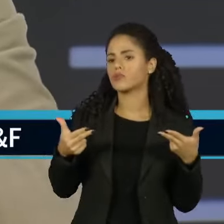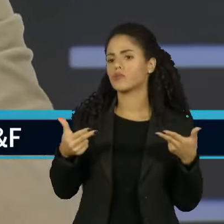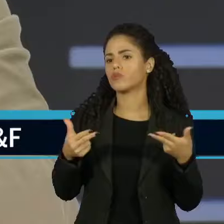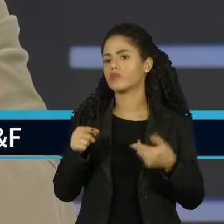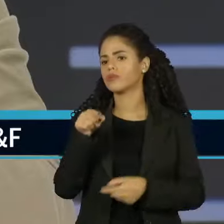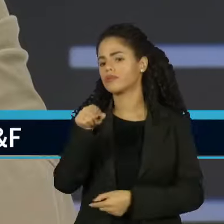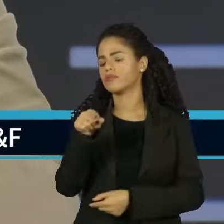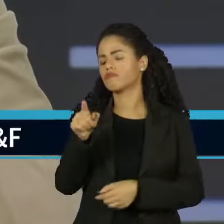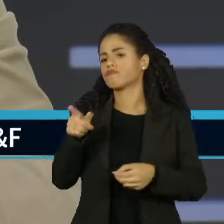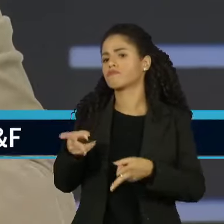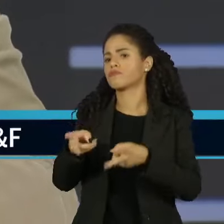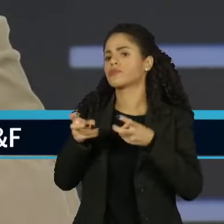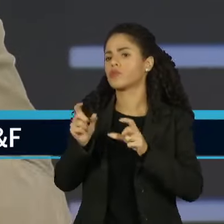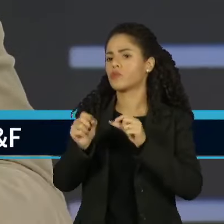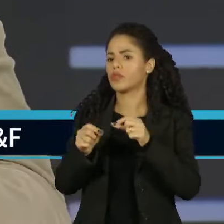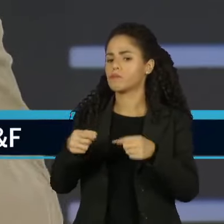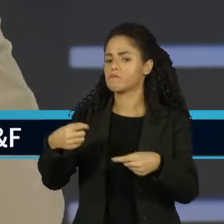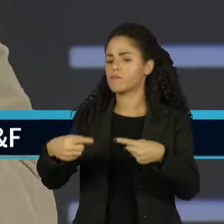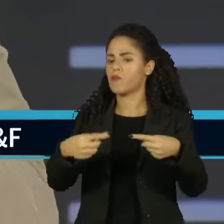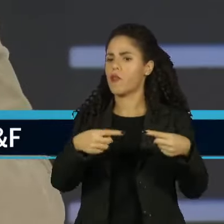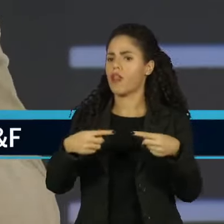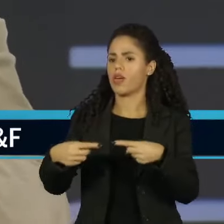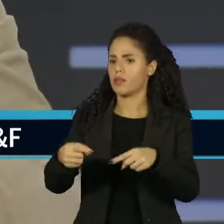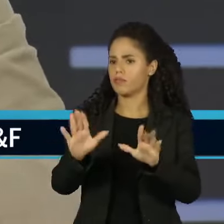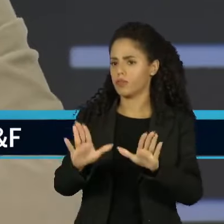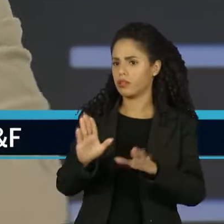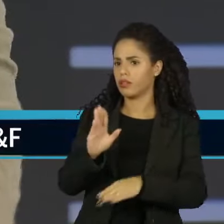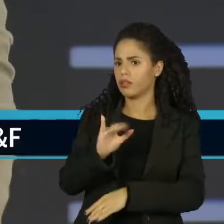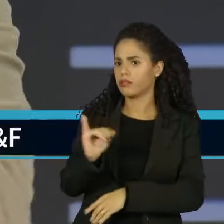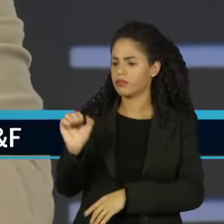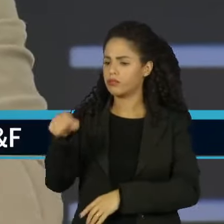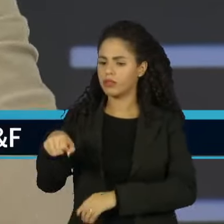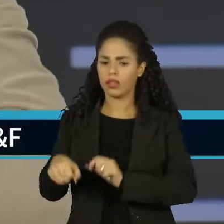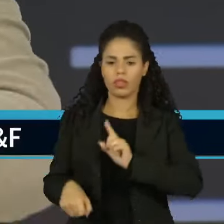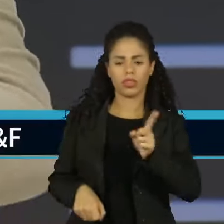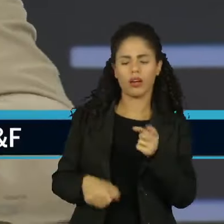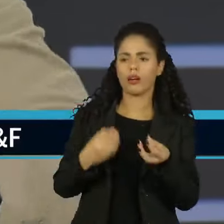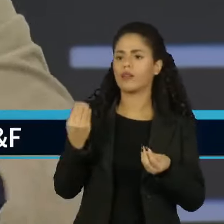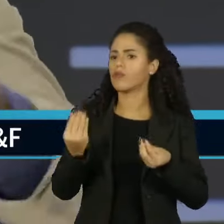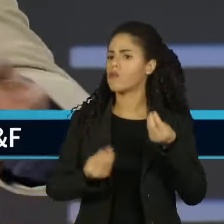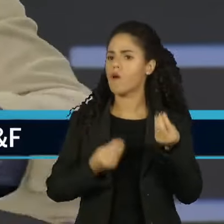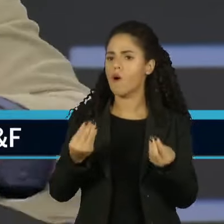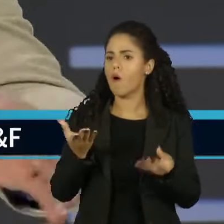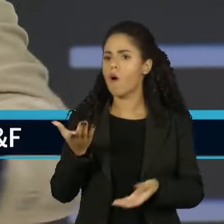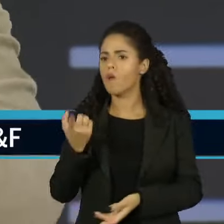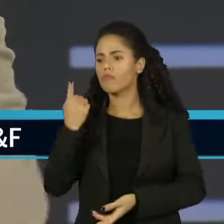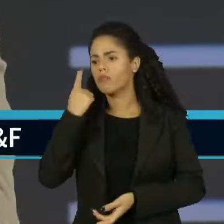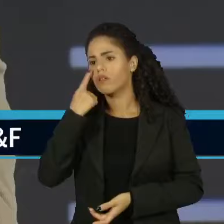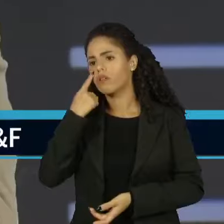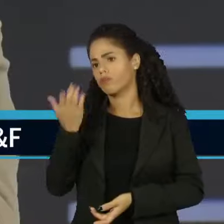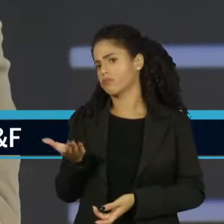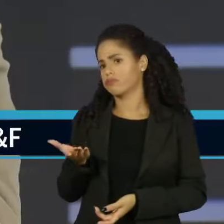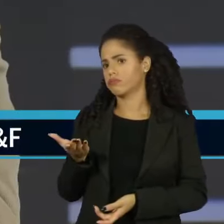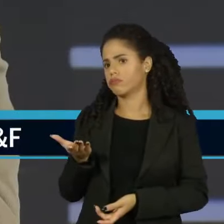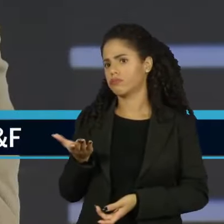extraordinária e polêmica, se é, se não é, se deve ou se não deve, se o Supremo tem capacidade de